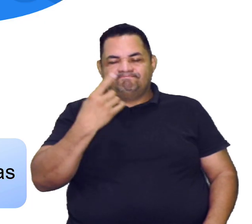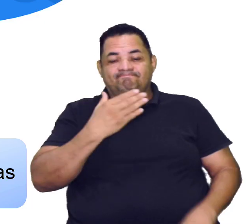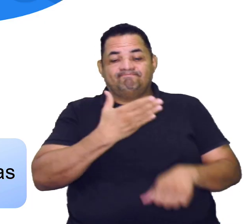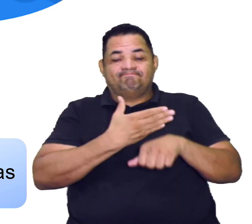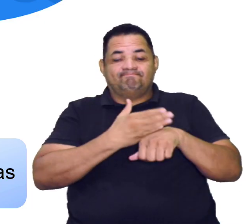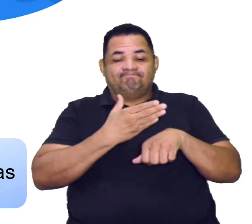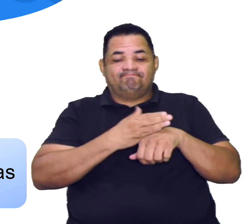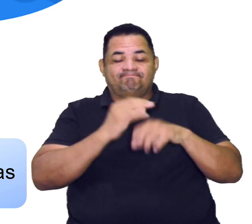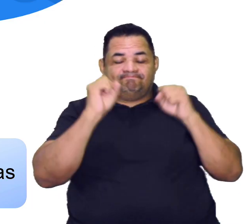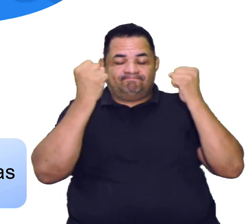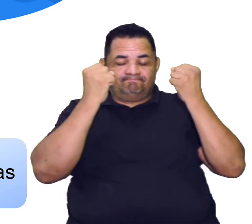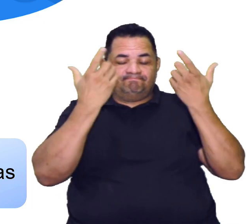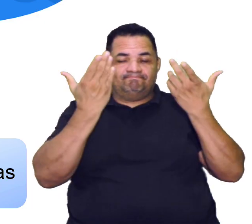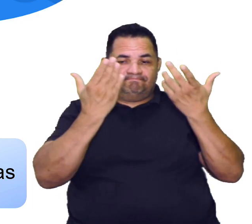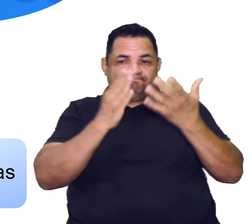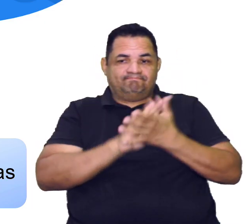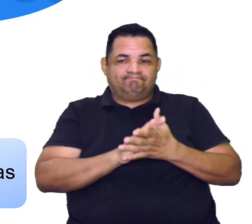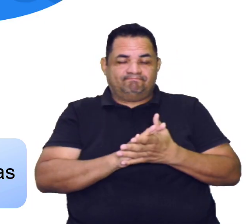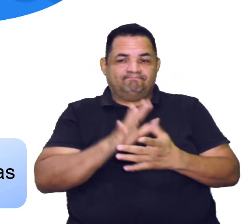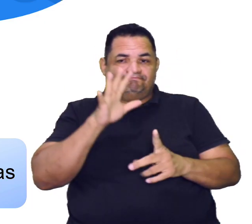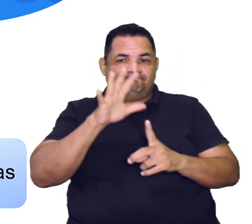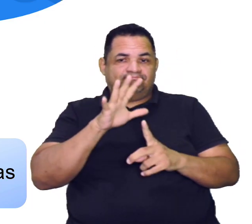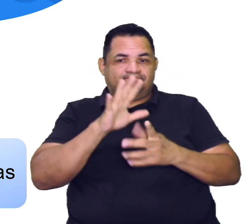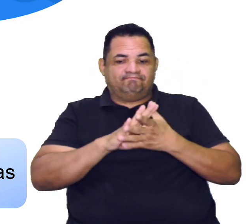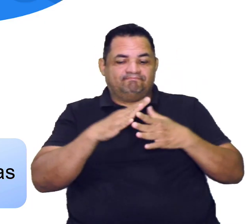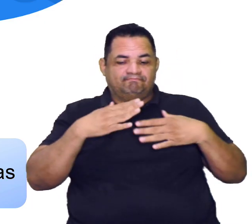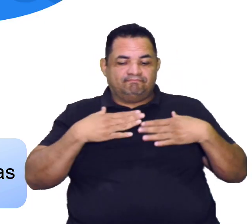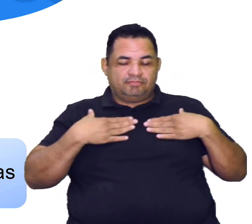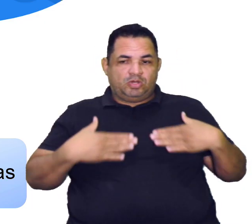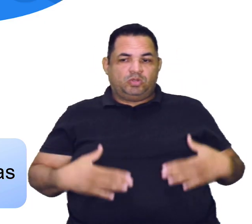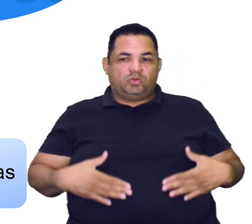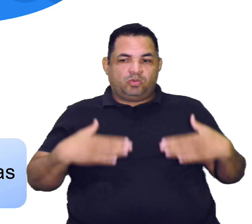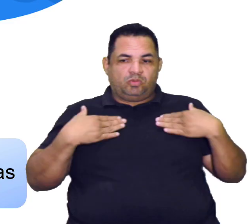que o exercício físico faz em você, no seu organismo.